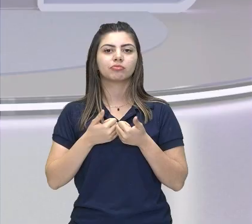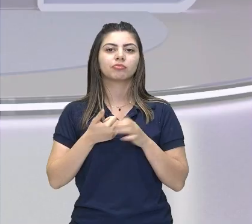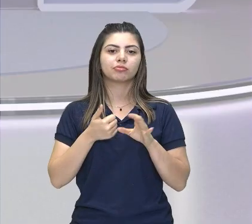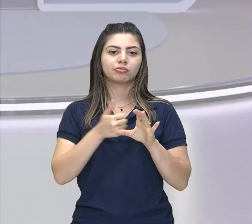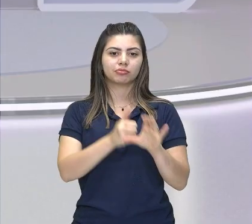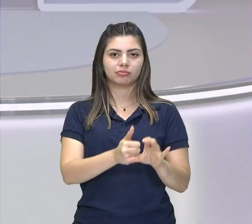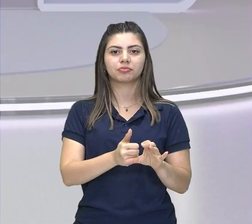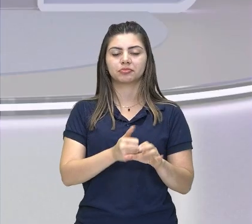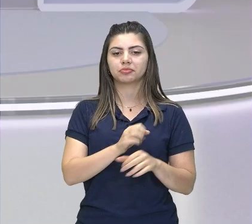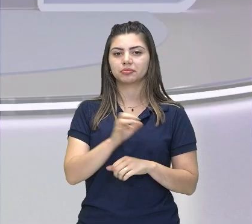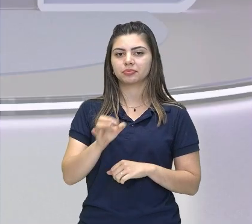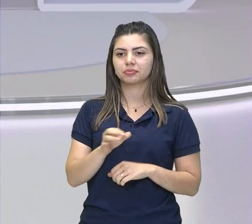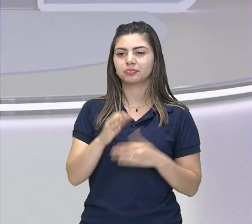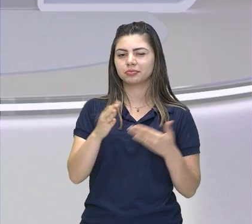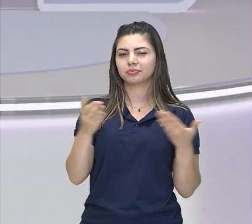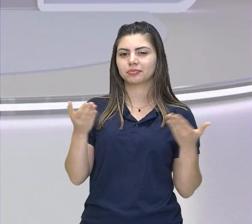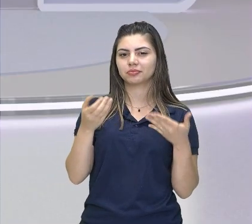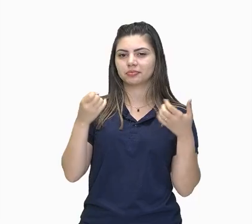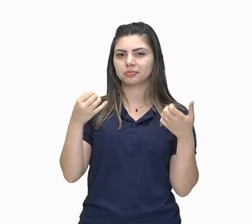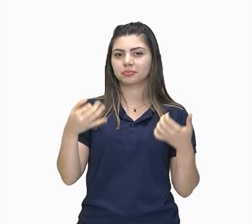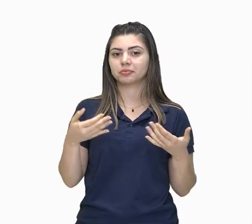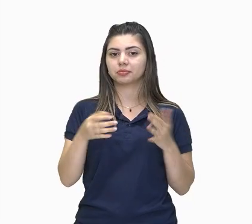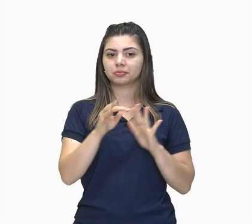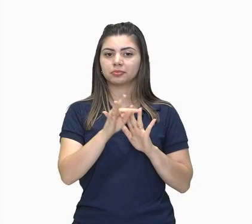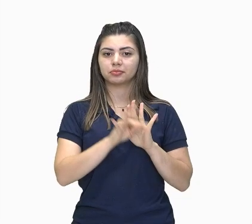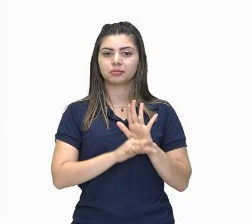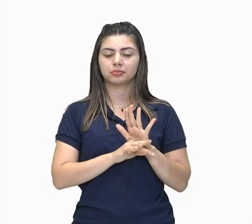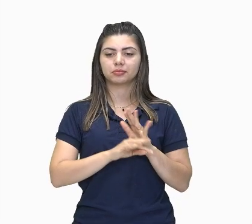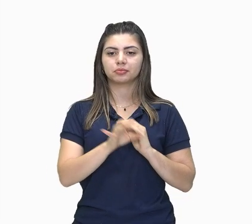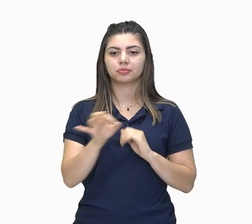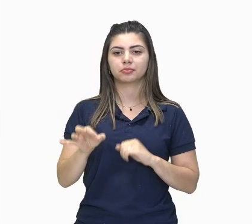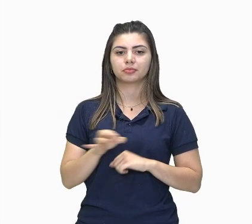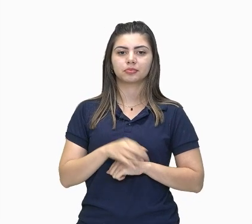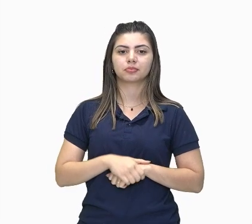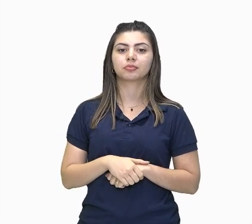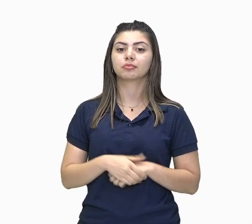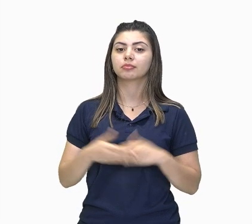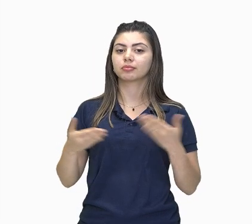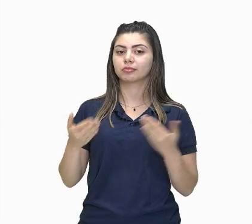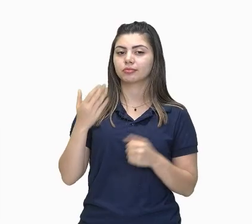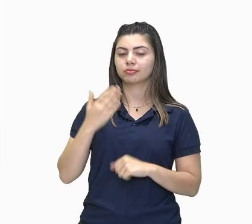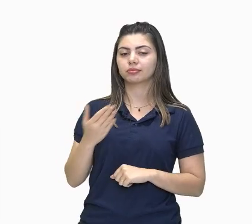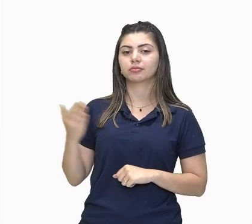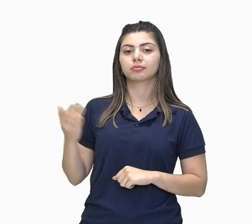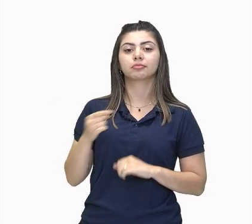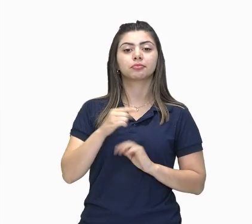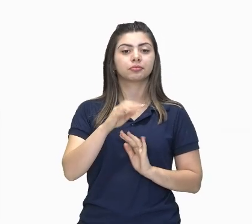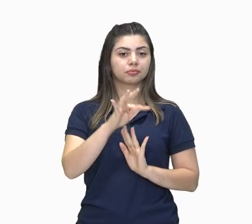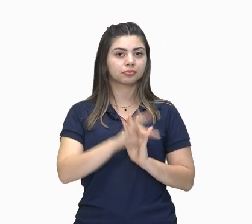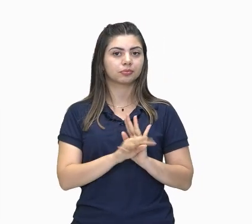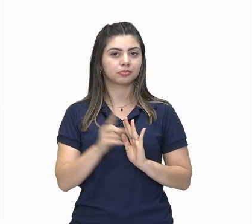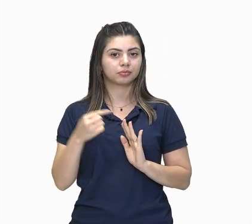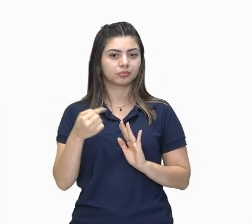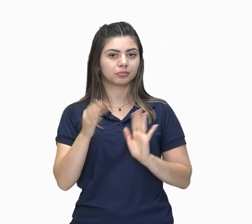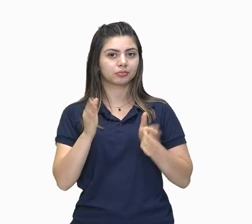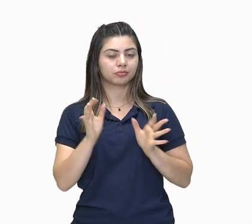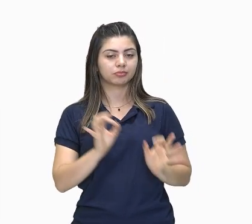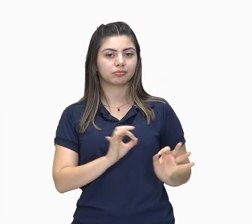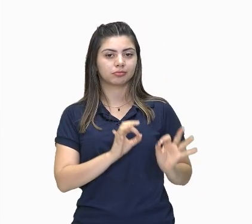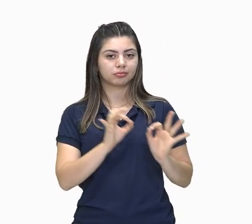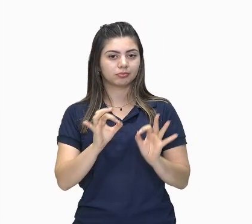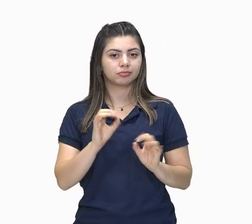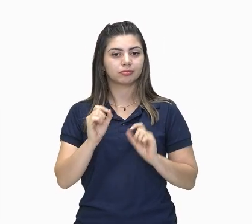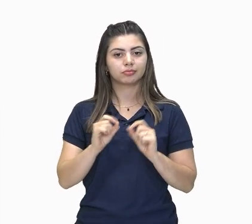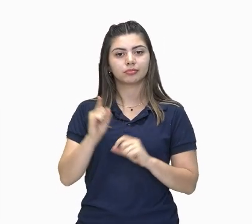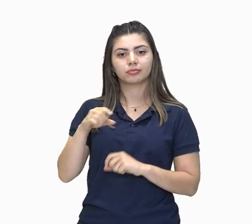cristãs. Vamos conversar um pouco sobre esse áudio. Nós temos aqui, olha aí essa cartela. O texto que acabamos de escutar é o Credo